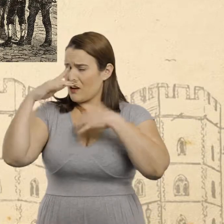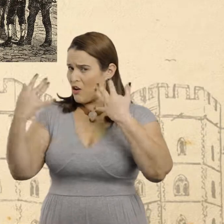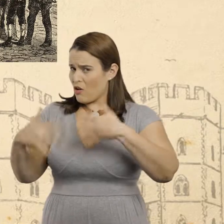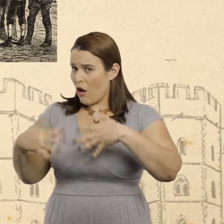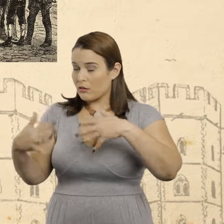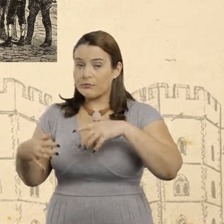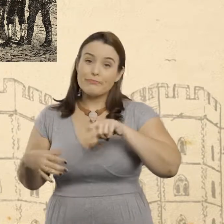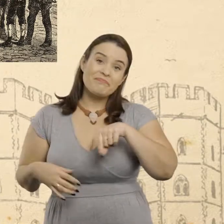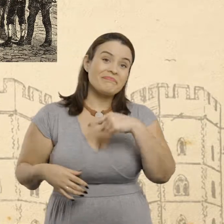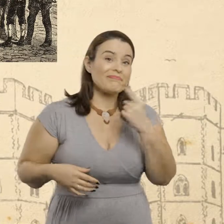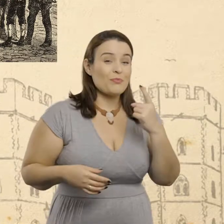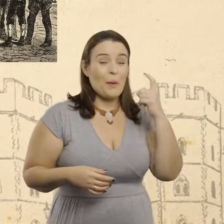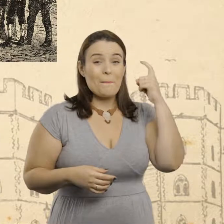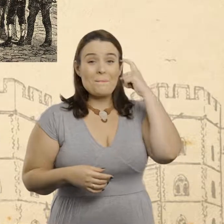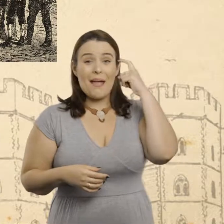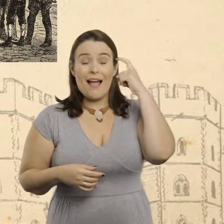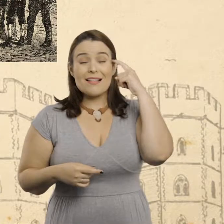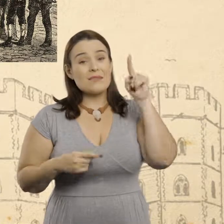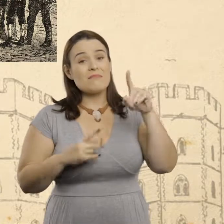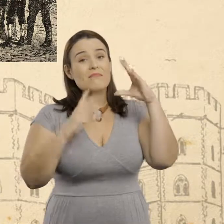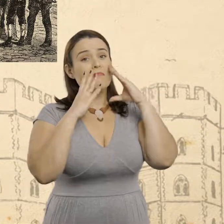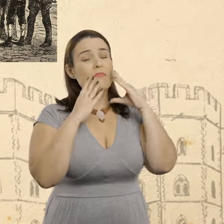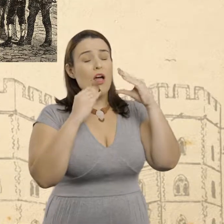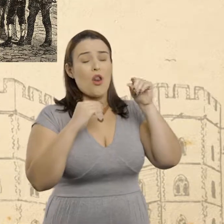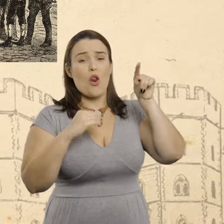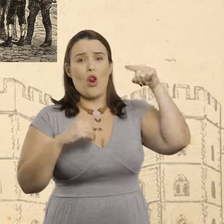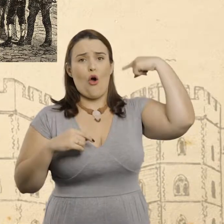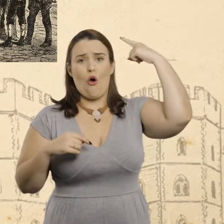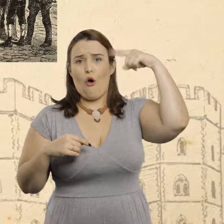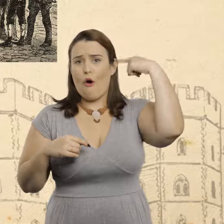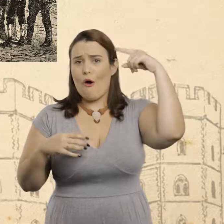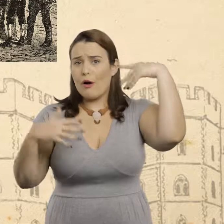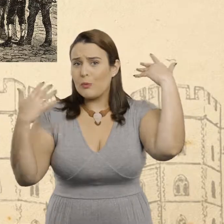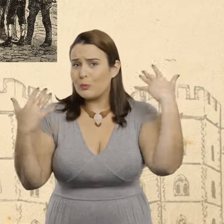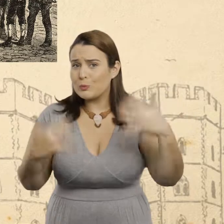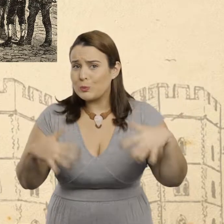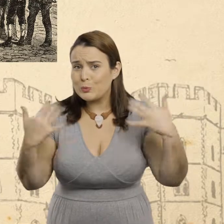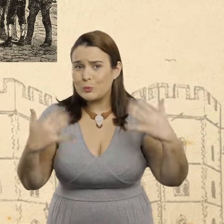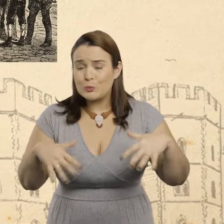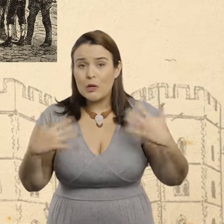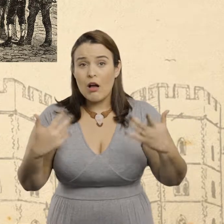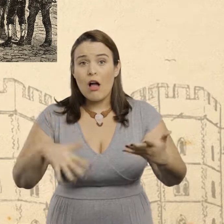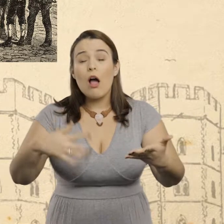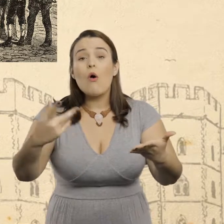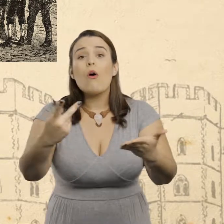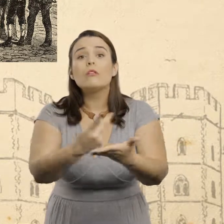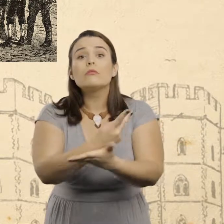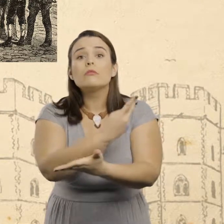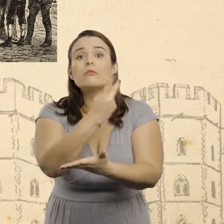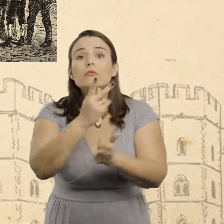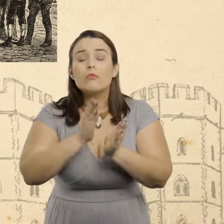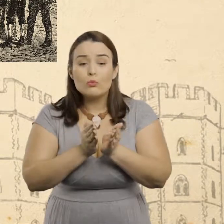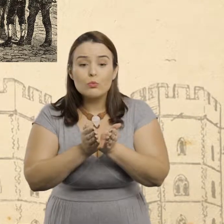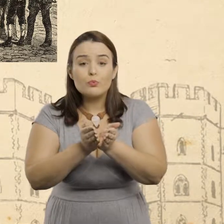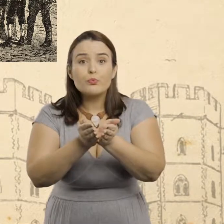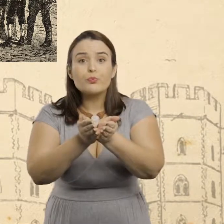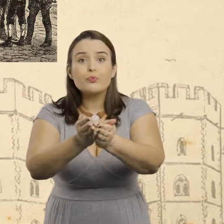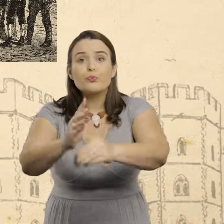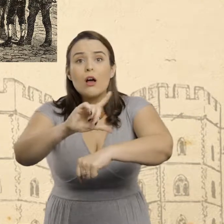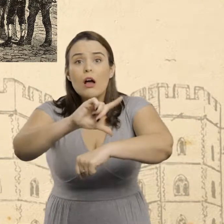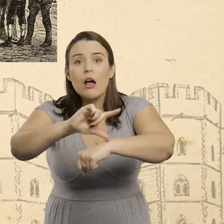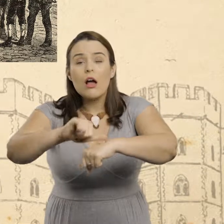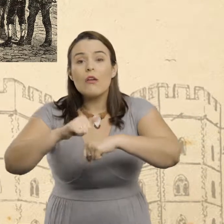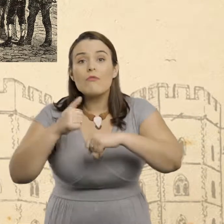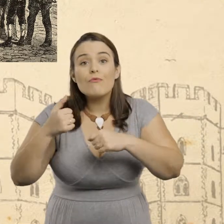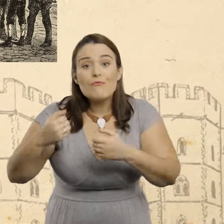Eles acharam que era muito perigoso. Outras pessoas acharam que Phileas Fogg tinha ficado louco. Se acontecesse um atraso